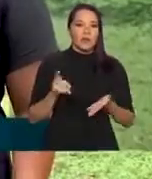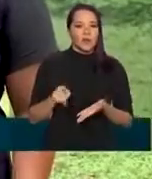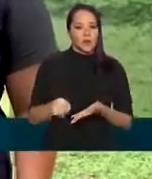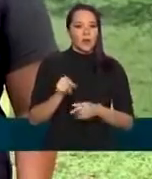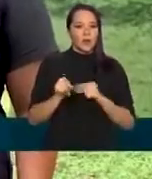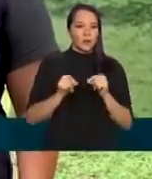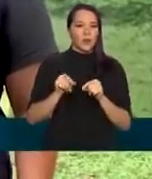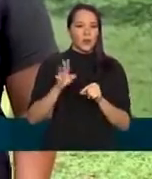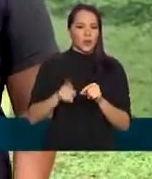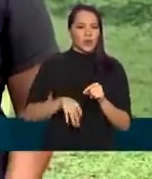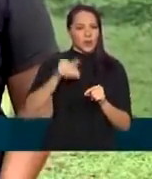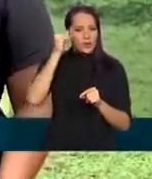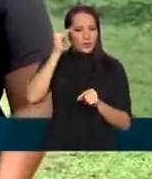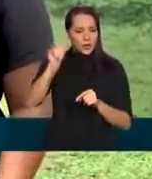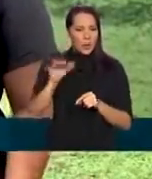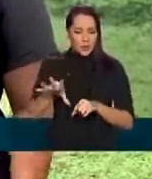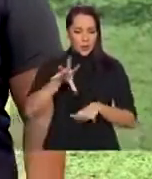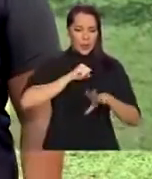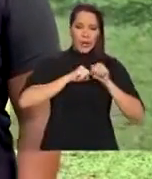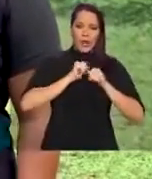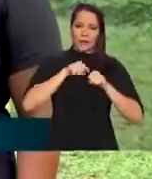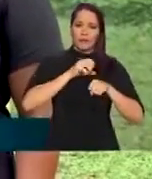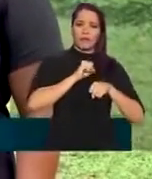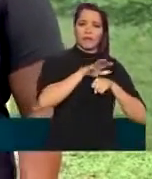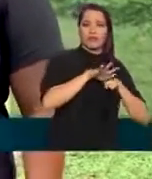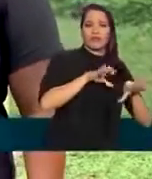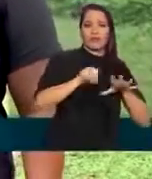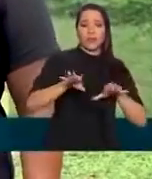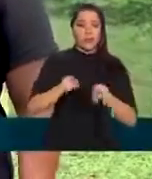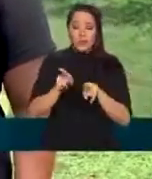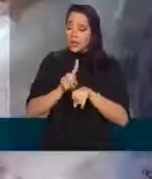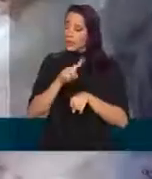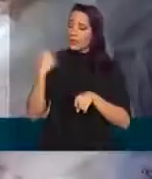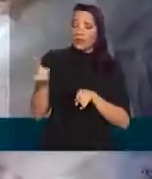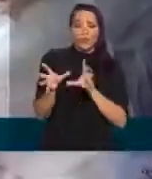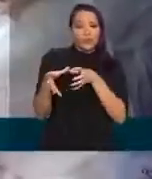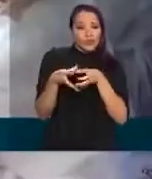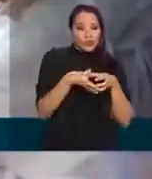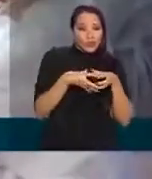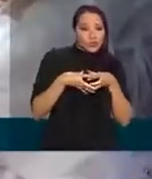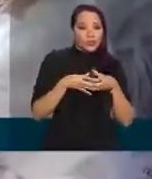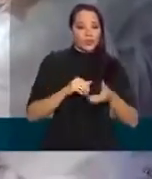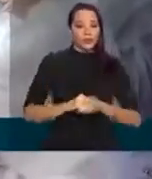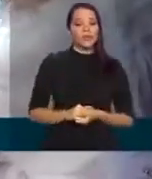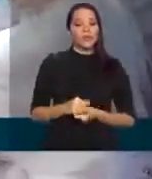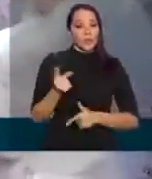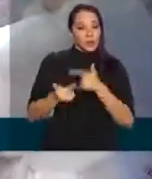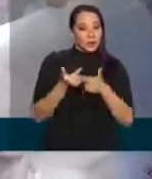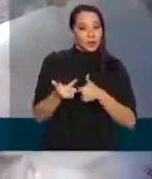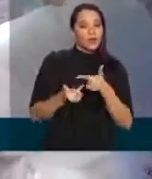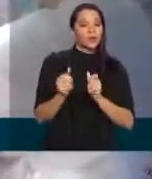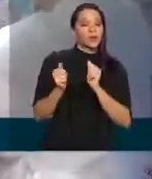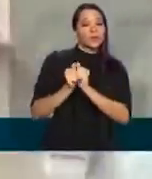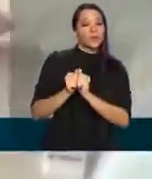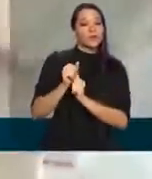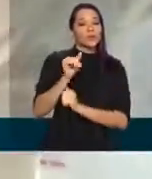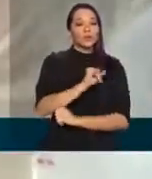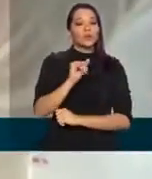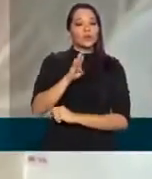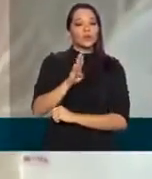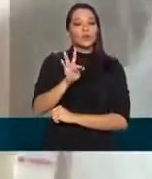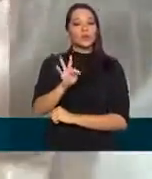de ser um entregar e passa para todo mundo porque a gente vive todo mundo junto a ação é uma parceria do instituto butantan